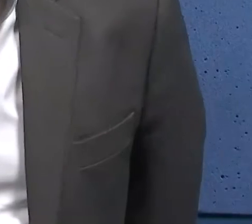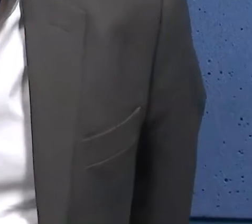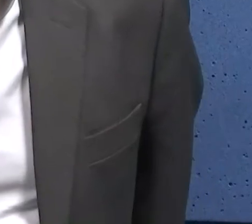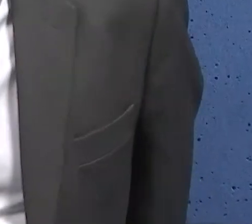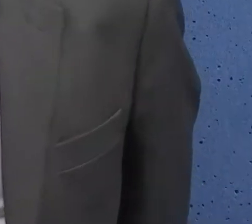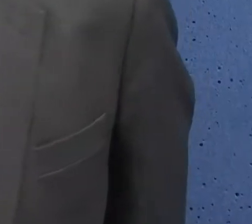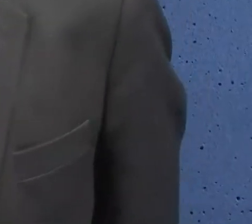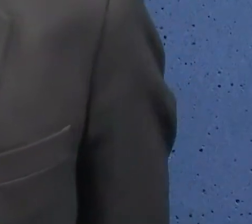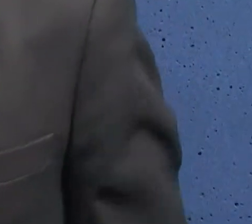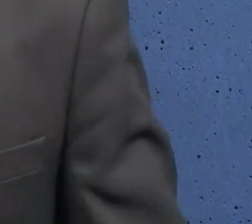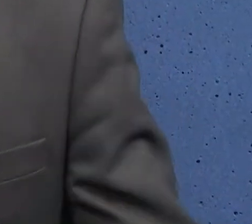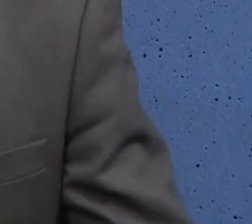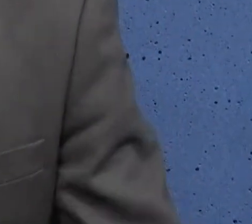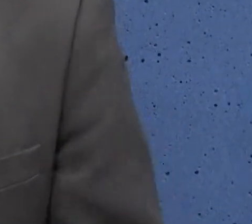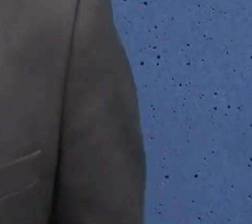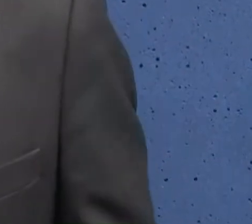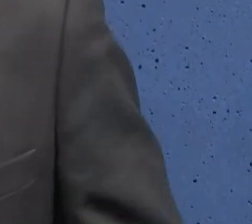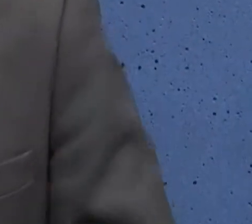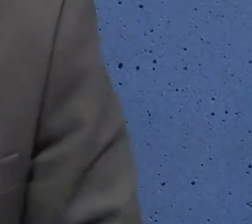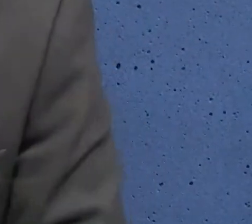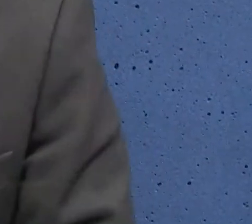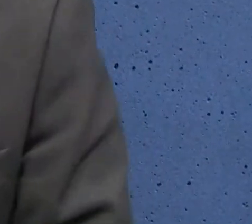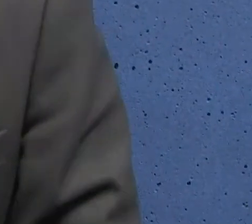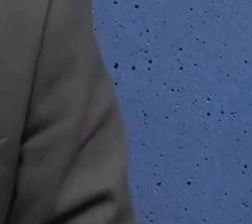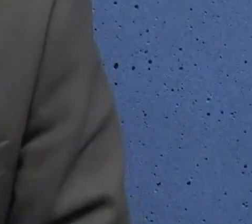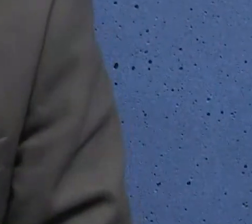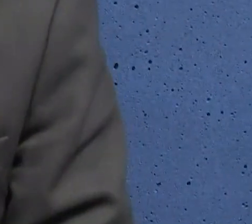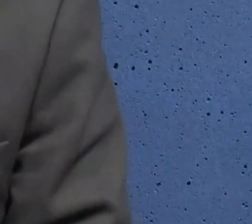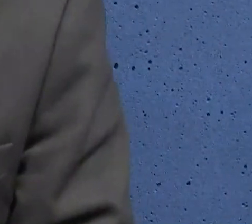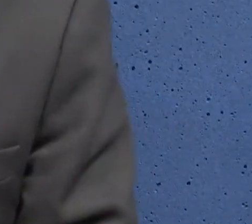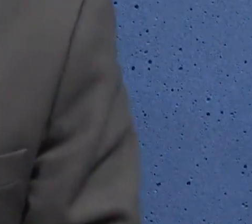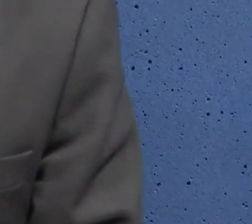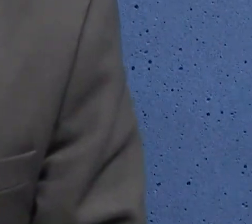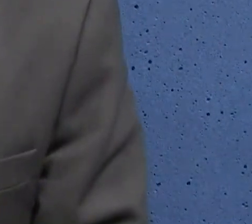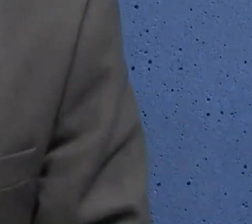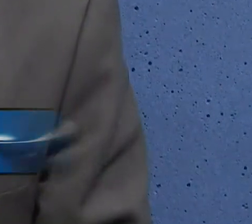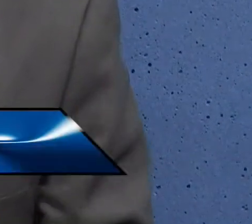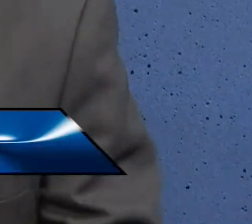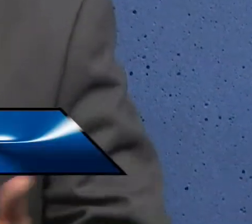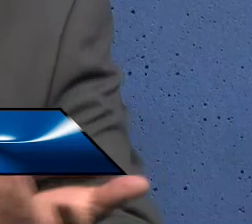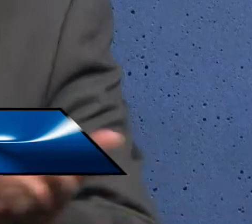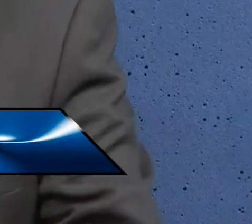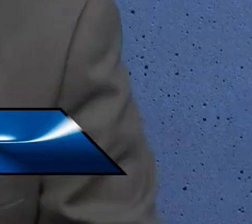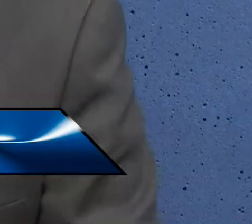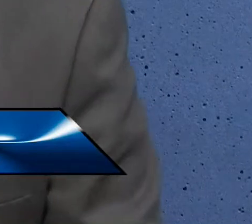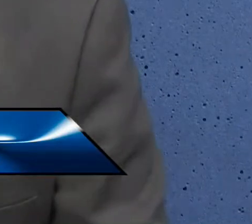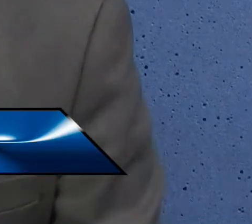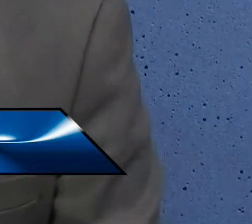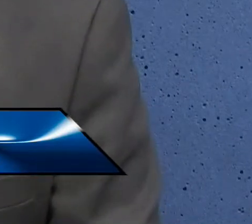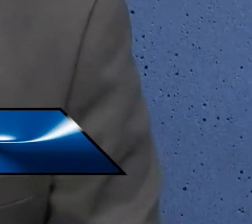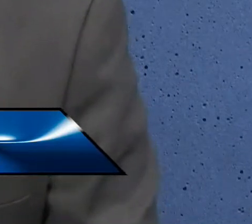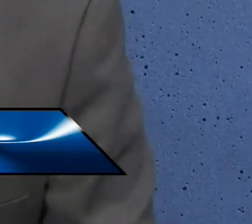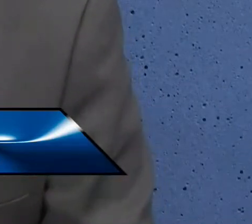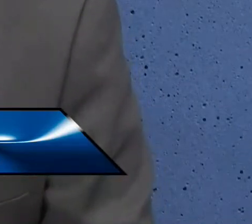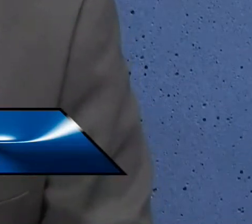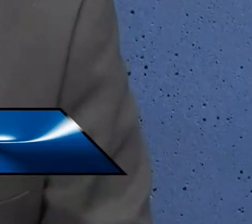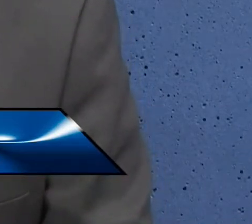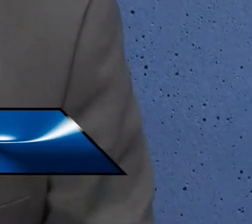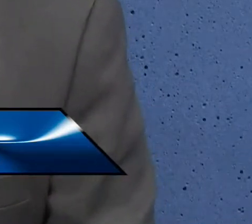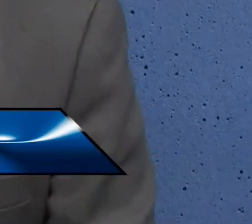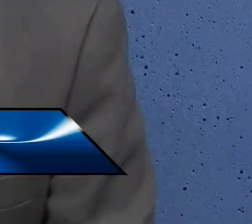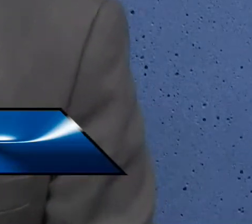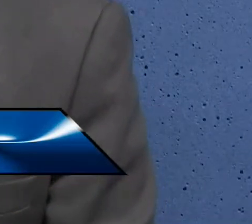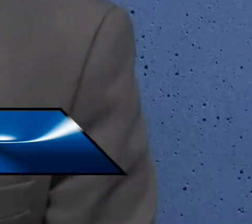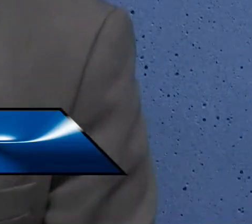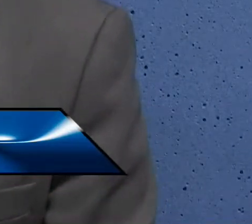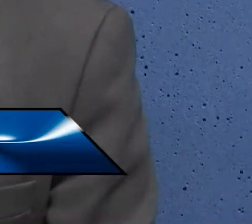hoje? Olha, como você bem falou, mencionou aí, eu acabei de aprender cada coisa aqui que para mim é